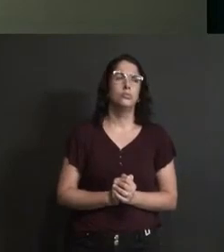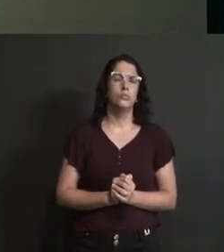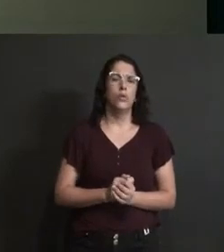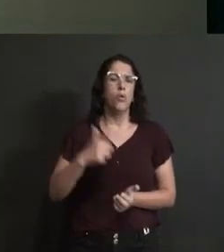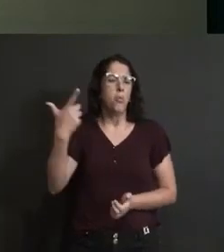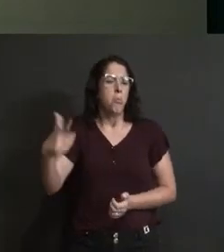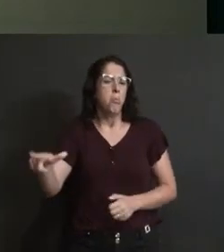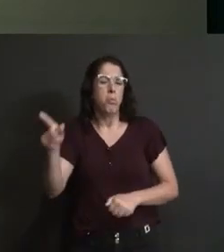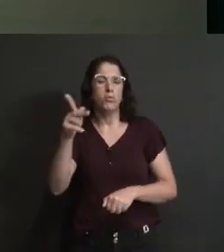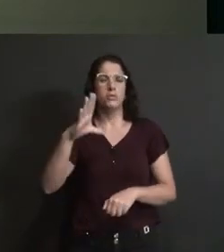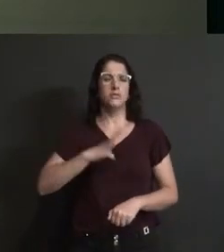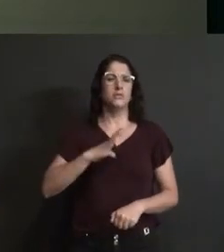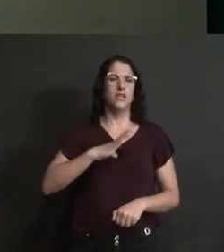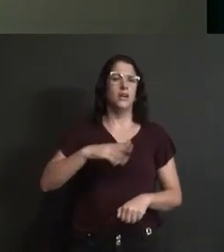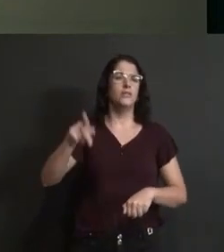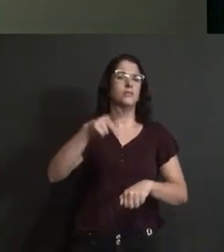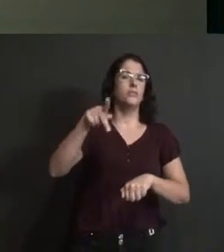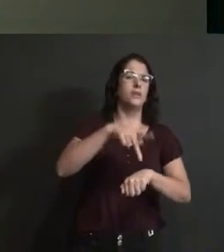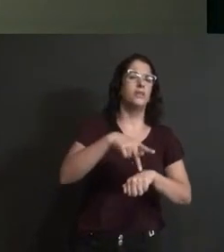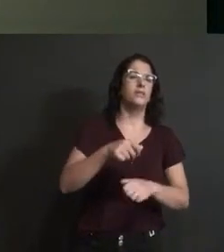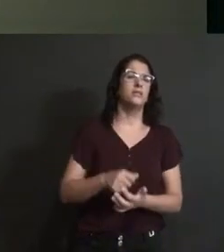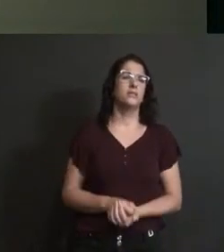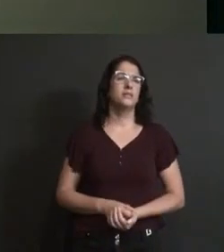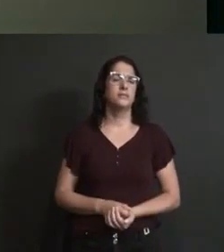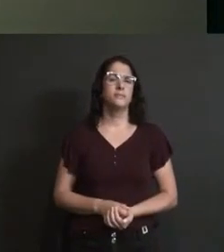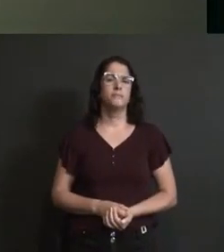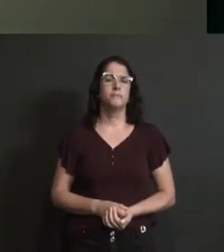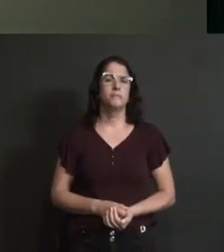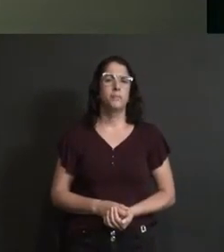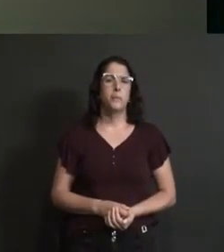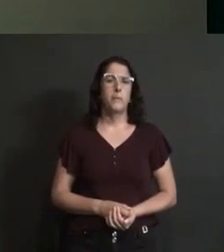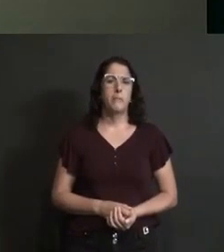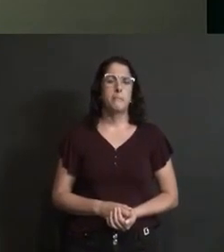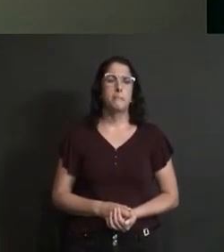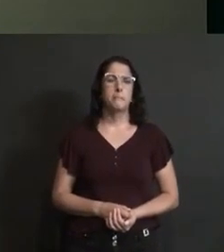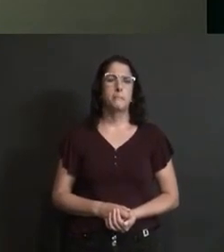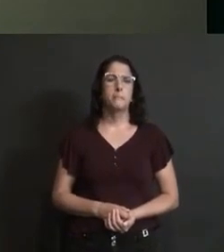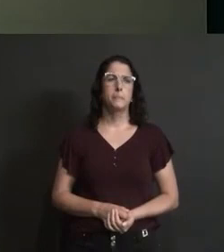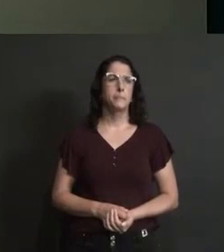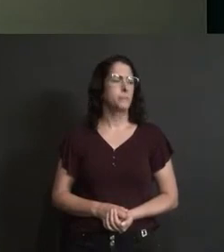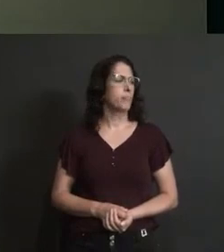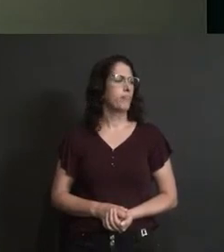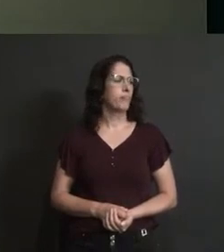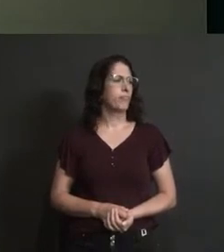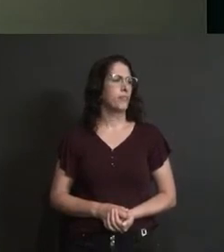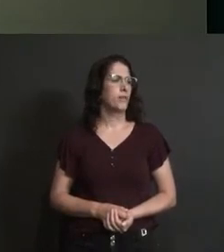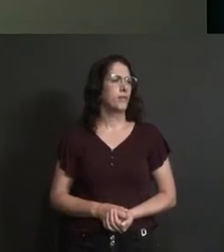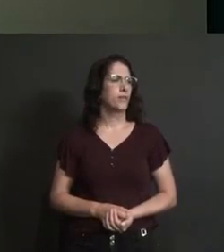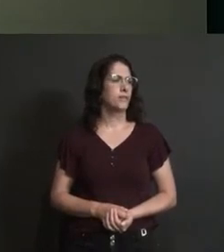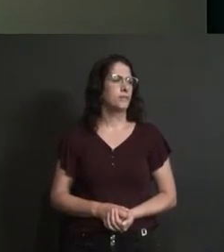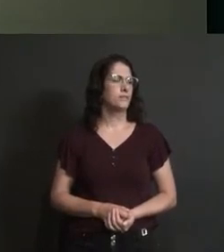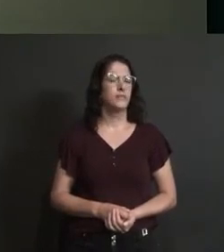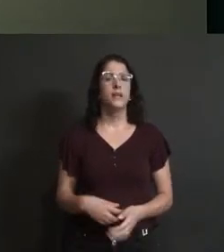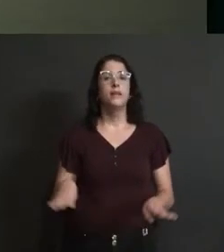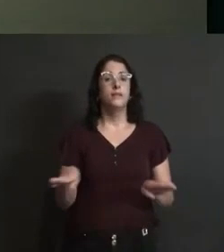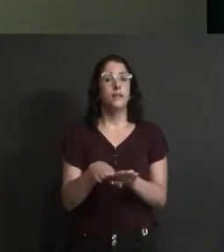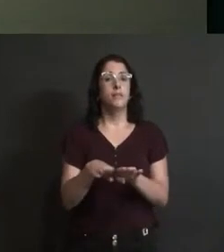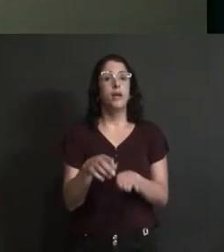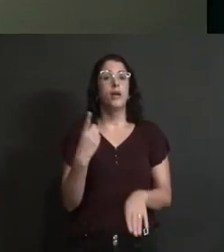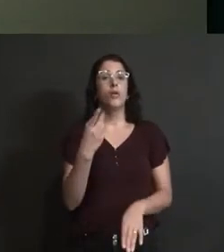presidente latino-americano, como que chama, Zé? da corte